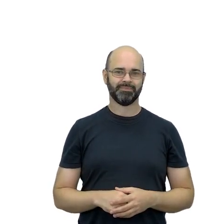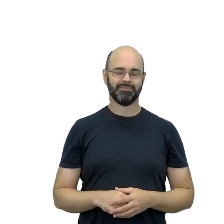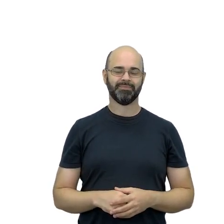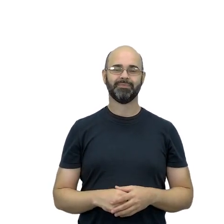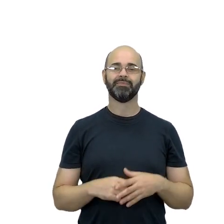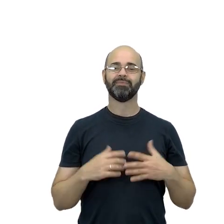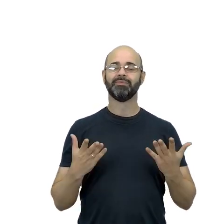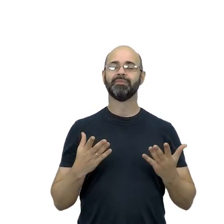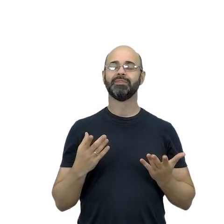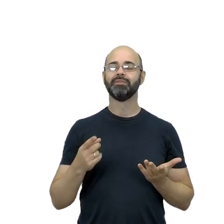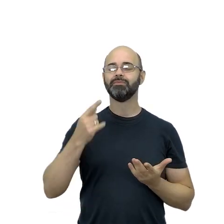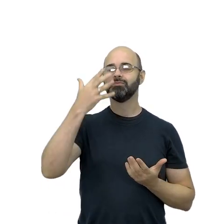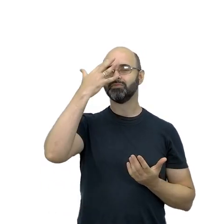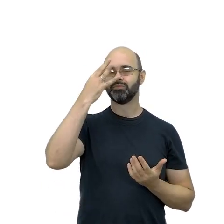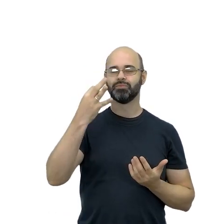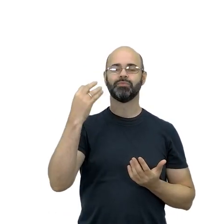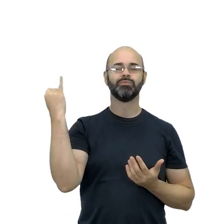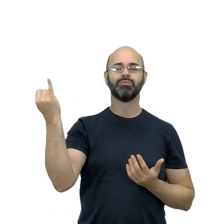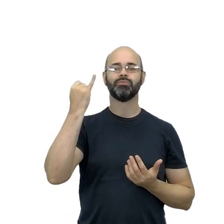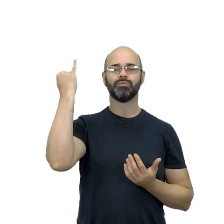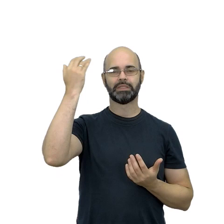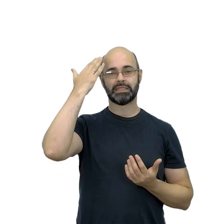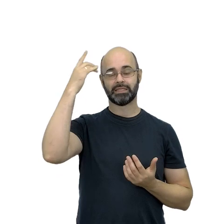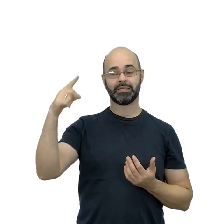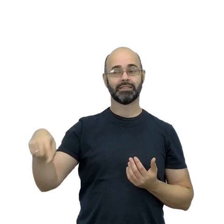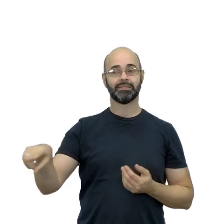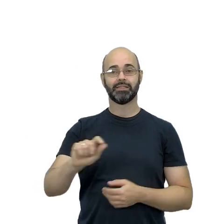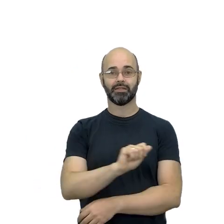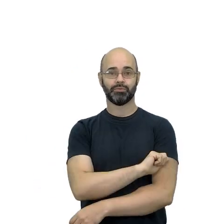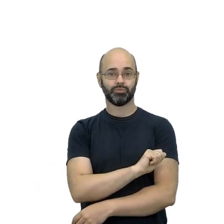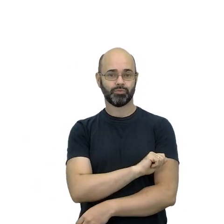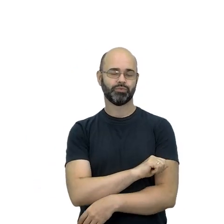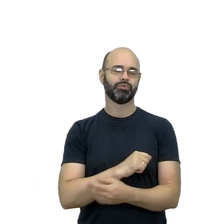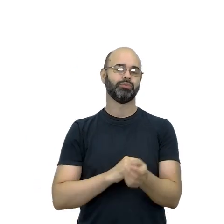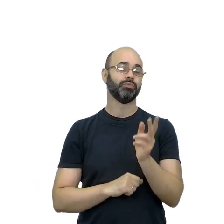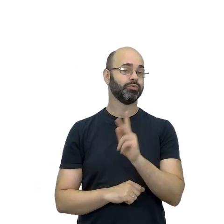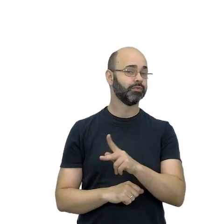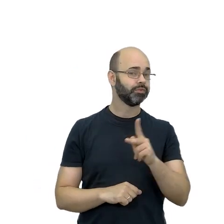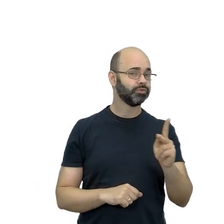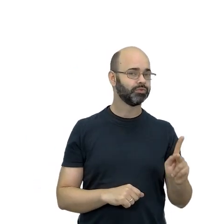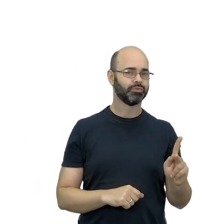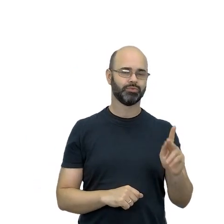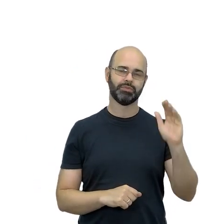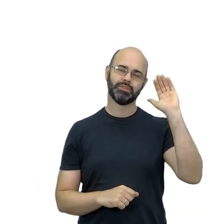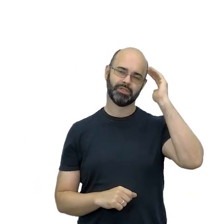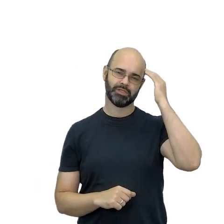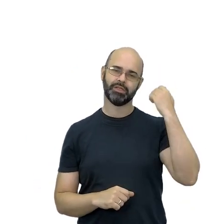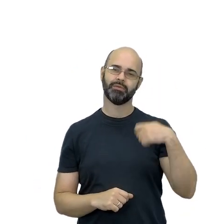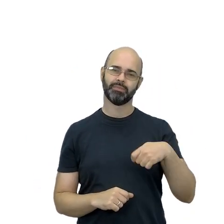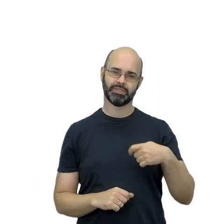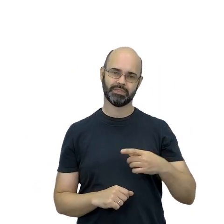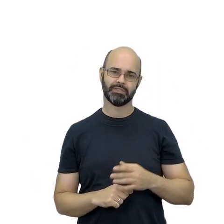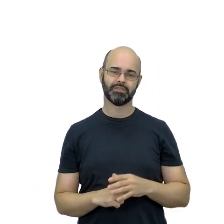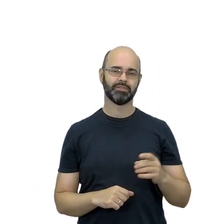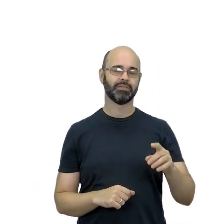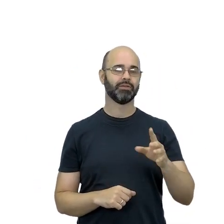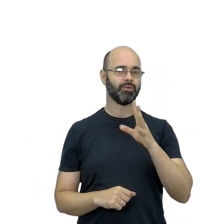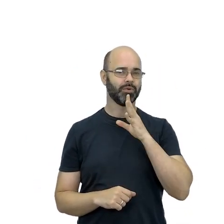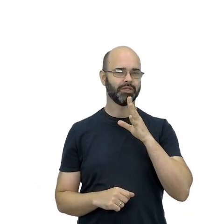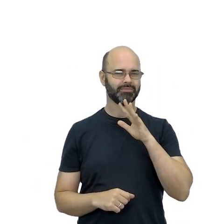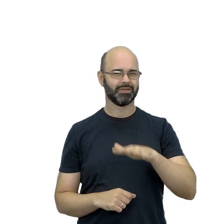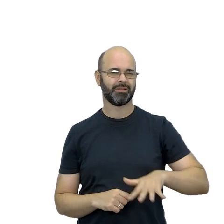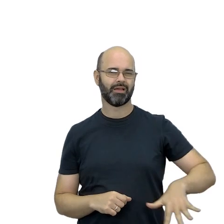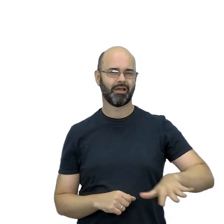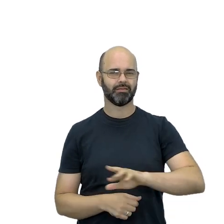essa tomada de consciência de tanto dos alunos quanto dos professores, para que possamos envolver nas diversas áreas do